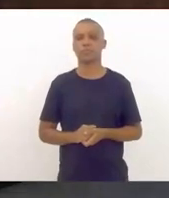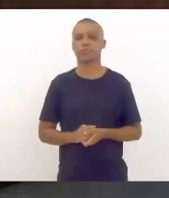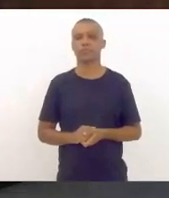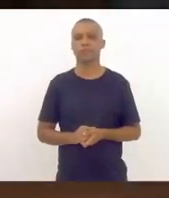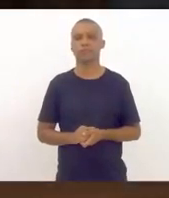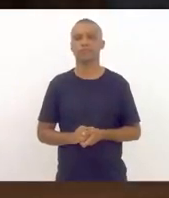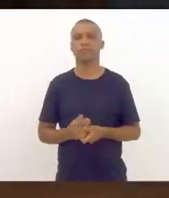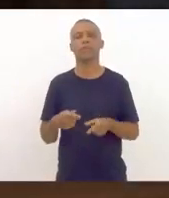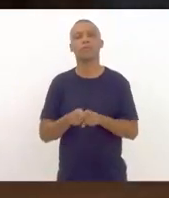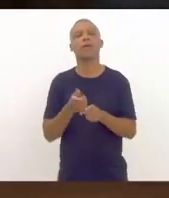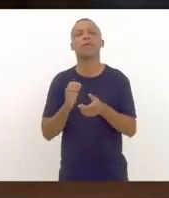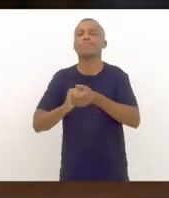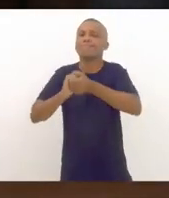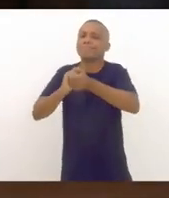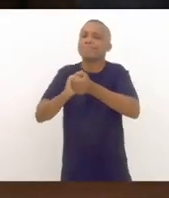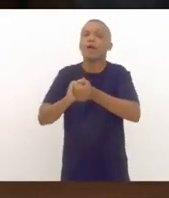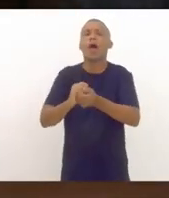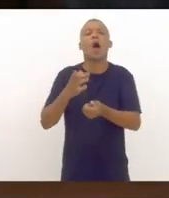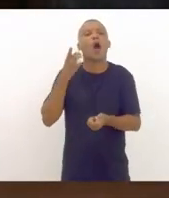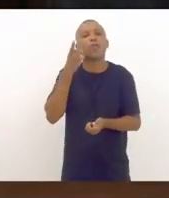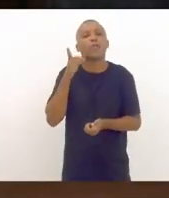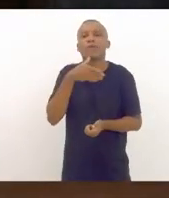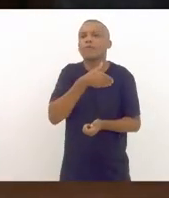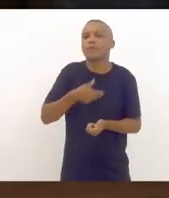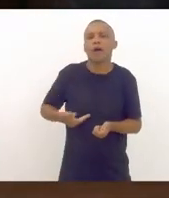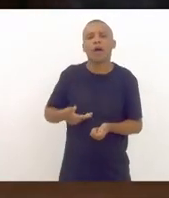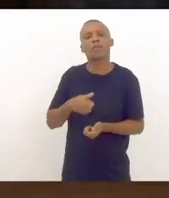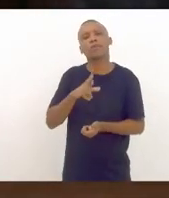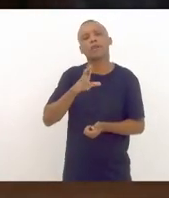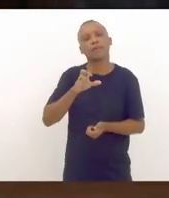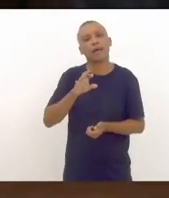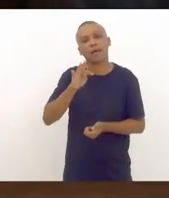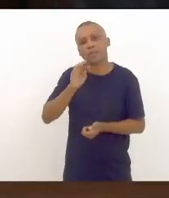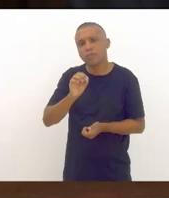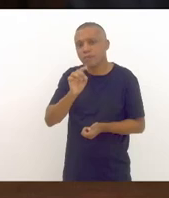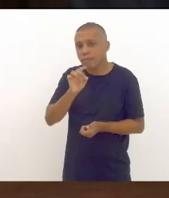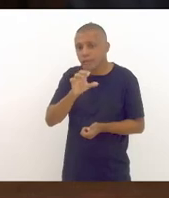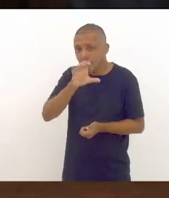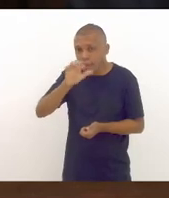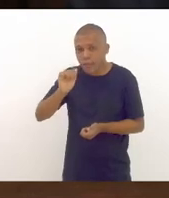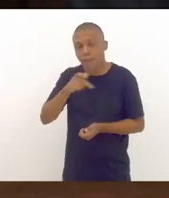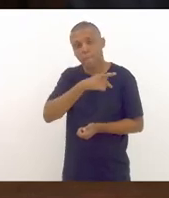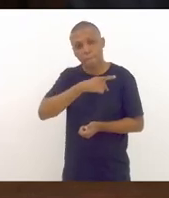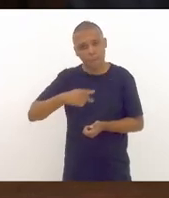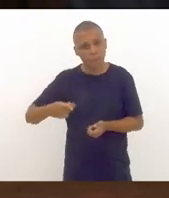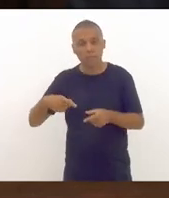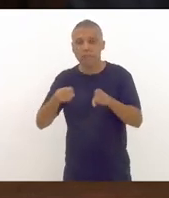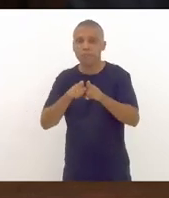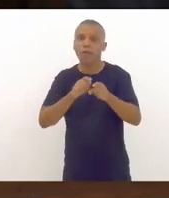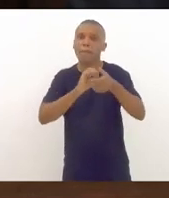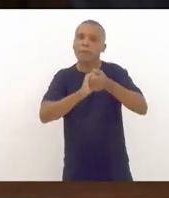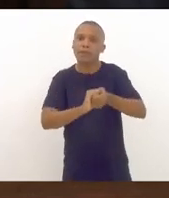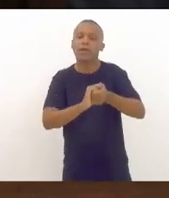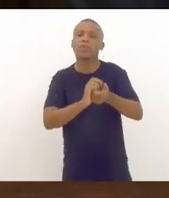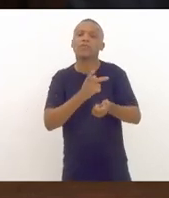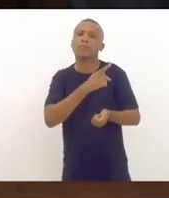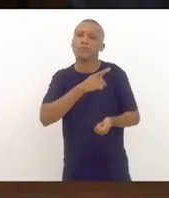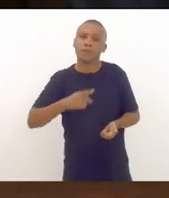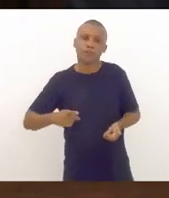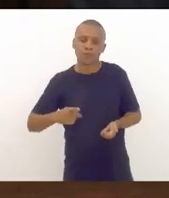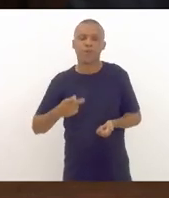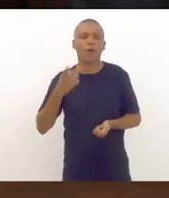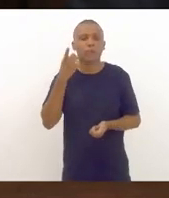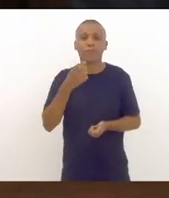Queria cumprimentar o deputado estadual Renato Zaca, presidente dessa sessão. Queria também cumprimentar o presidente dessa casa, deputado